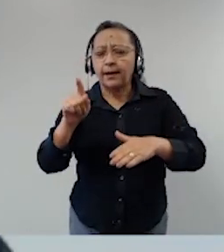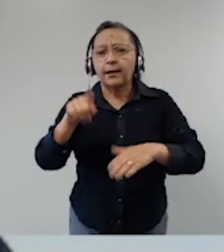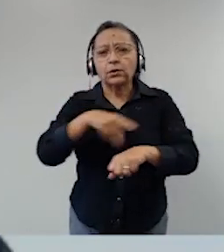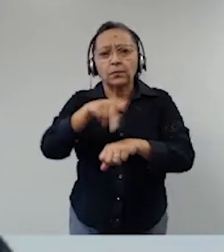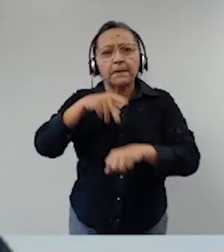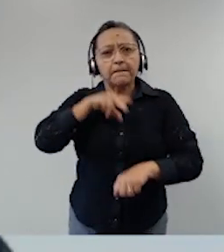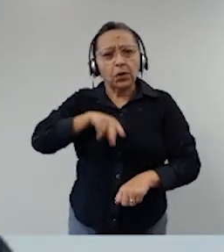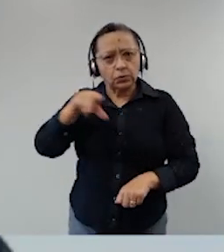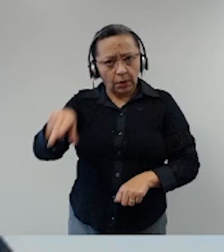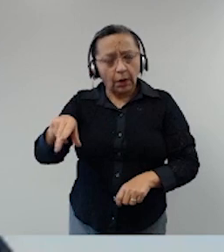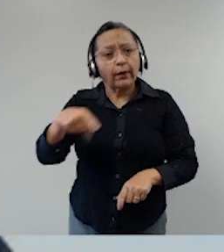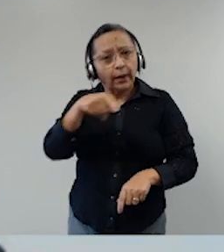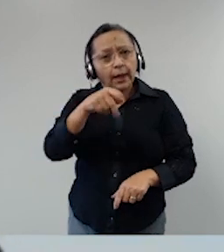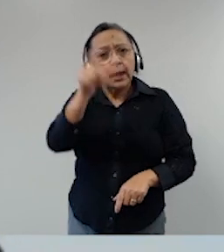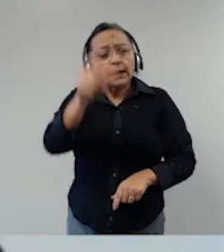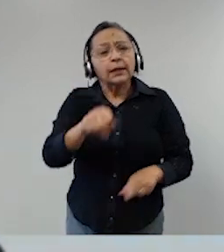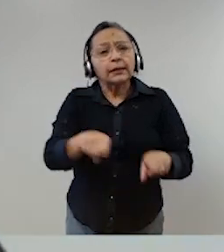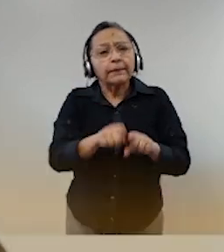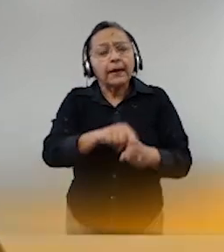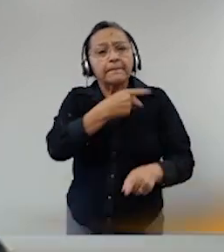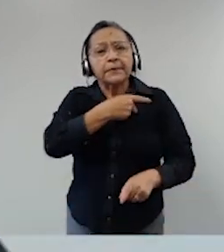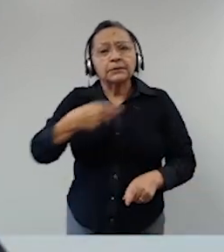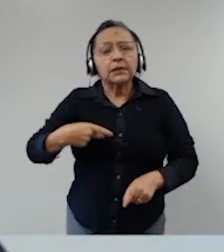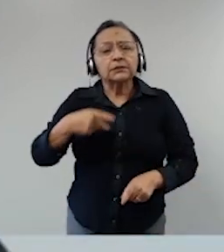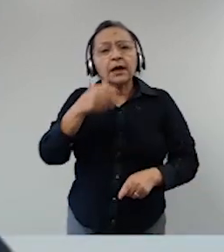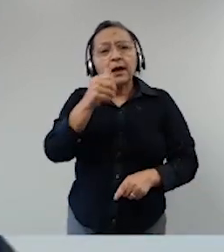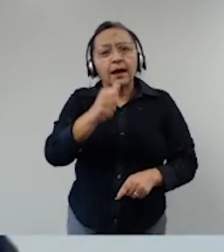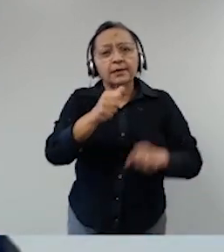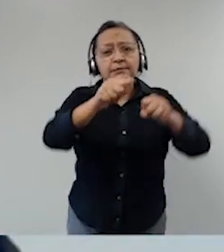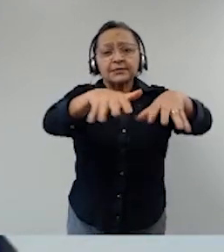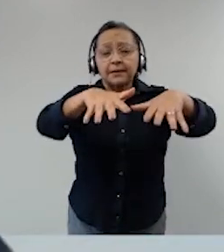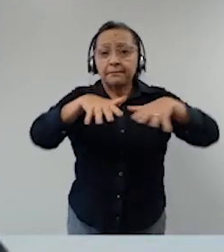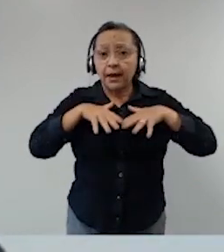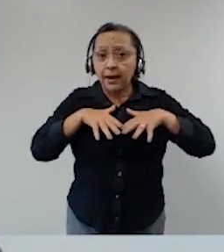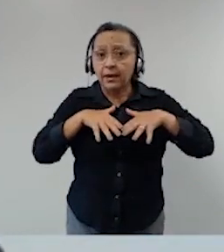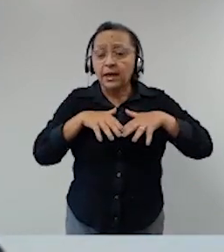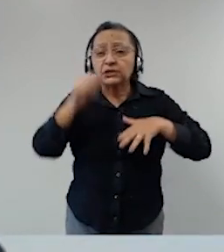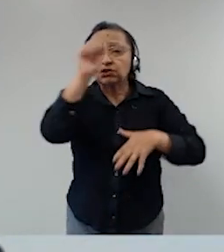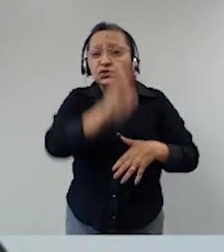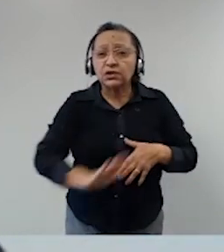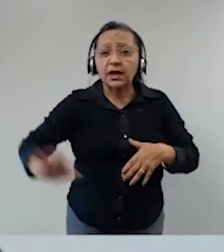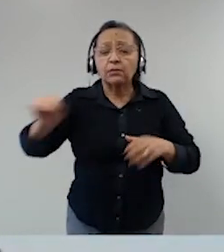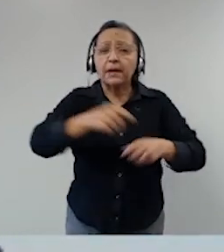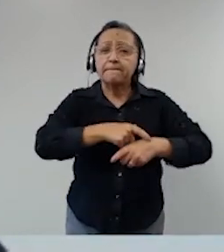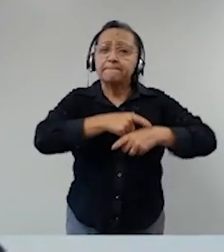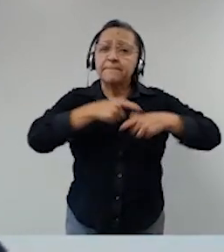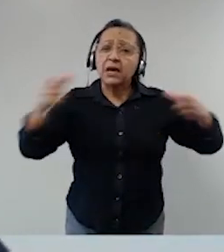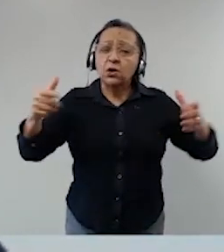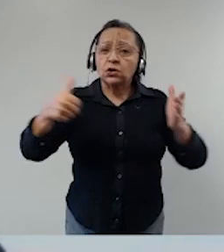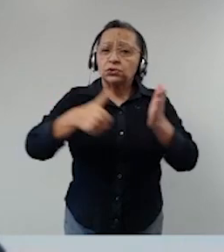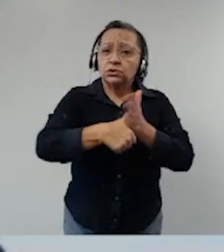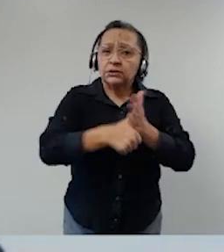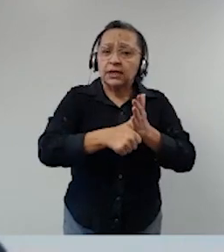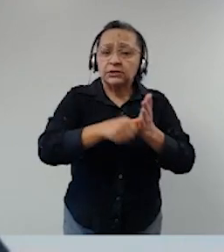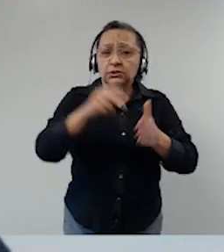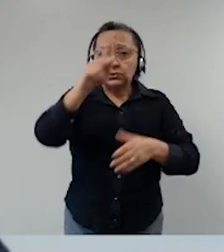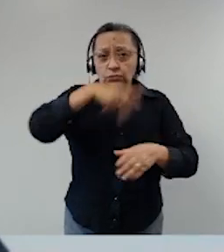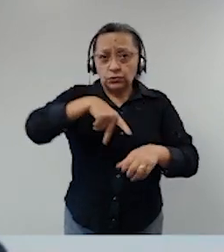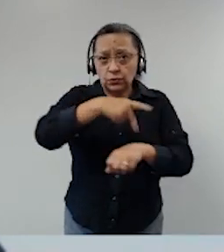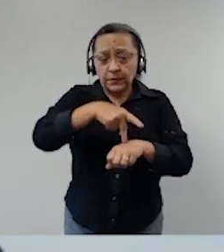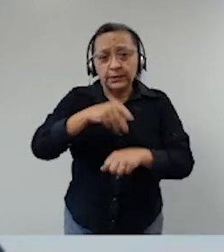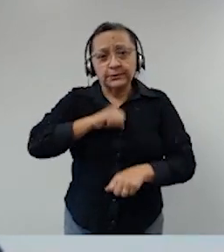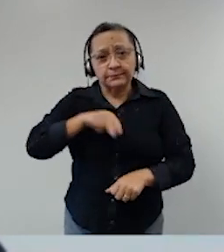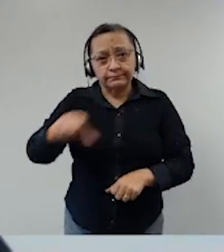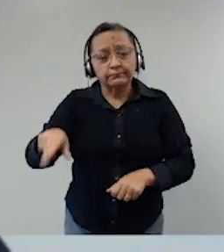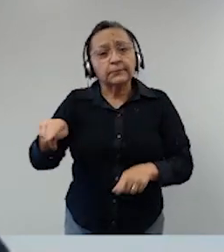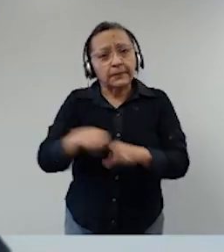Portugal, é também presidente da Assembleia Geral de algumas das maiores sociedades sediadas no país, e ainda é presidente da